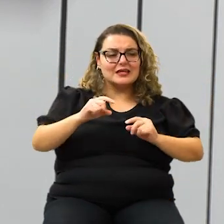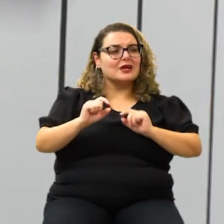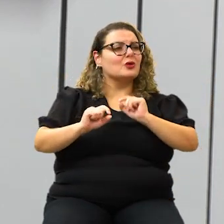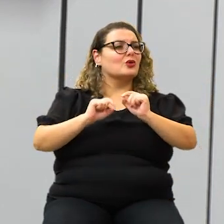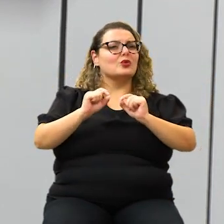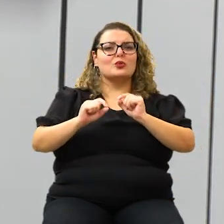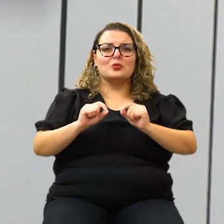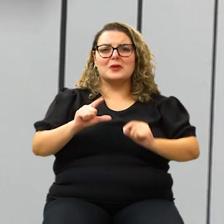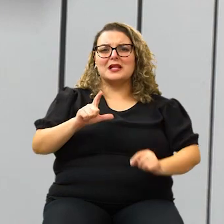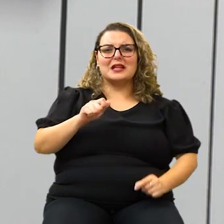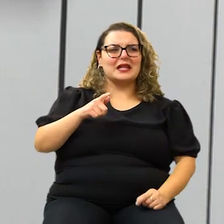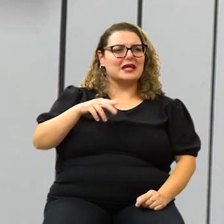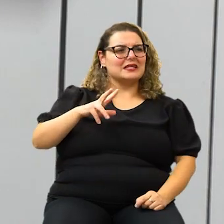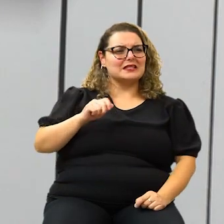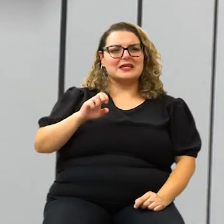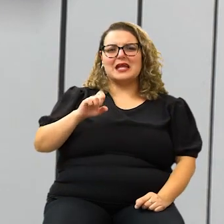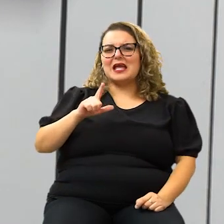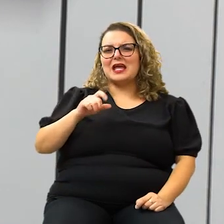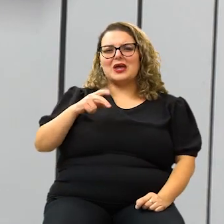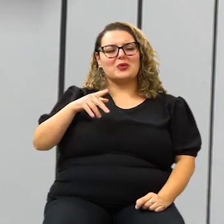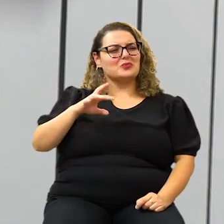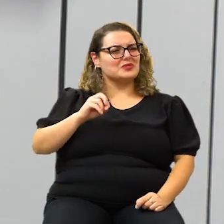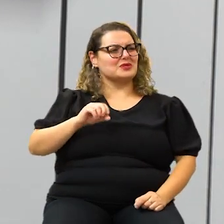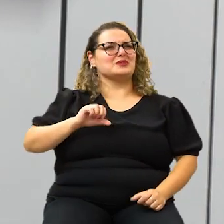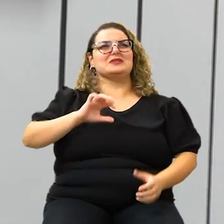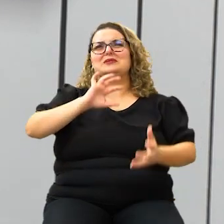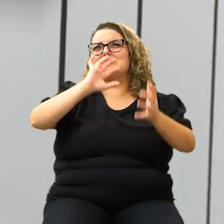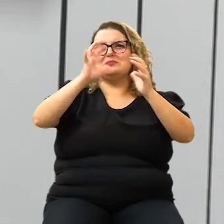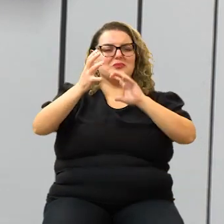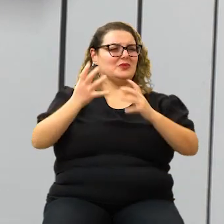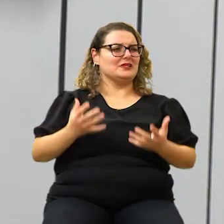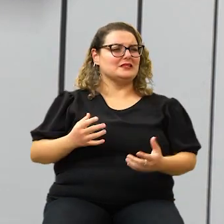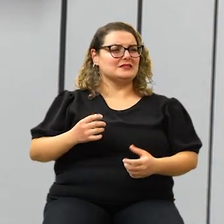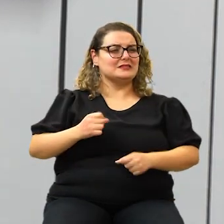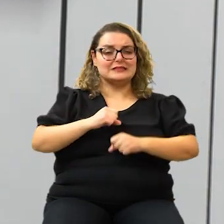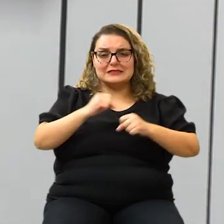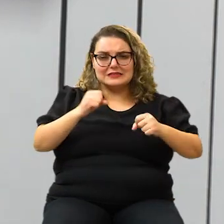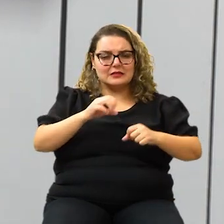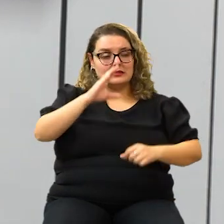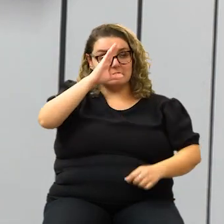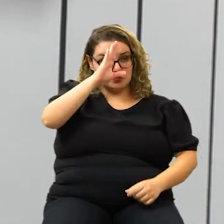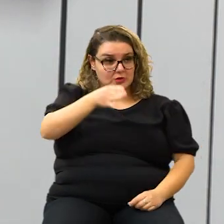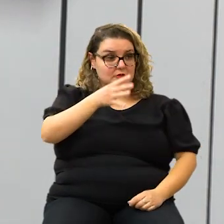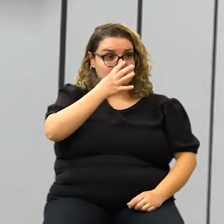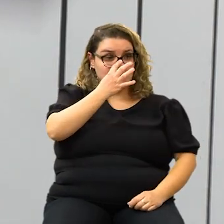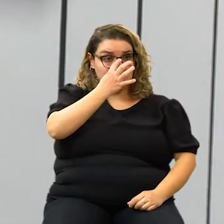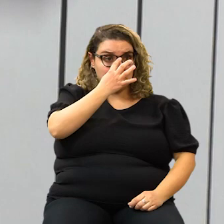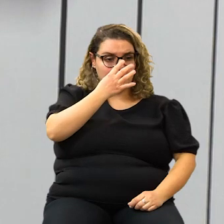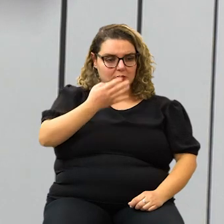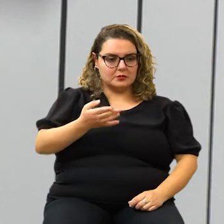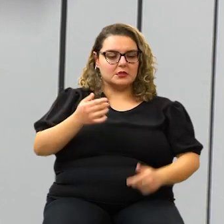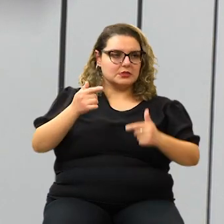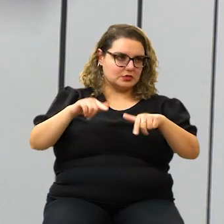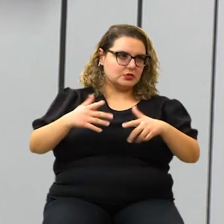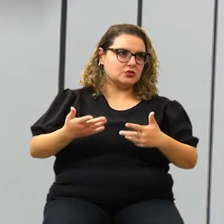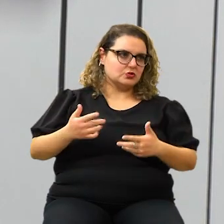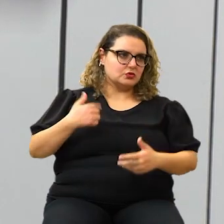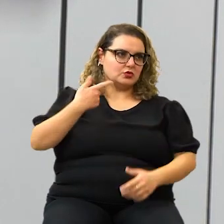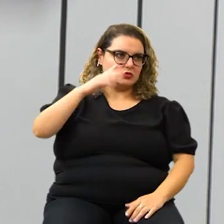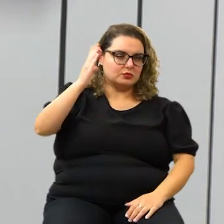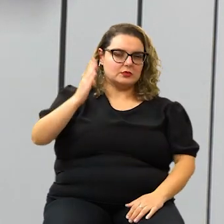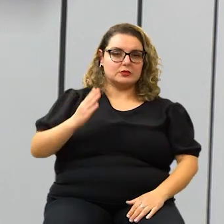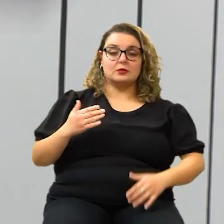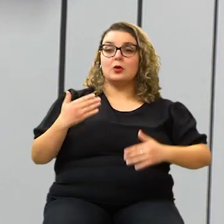o quê? Laninha, El Ninho, essa mudança climática tão brusca assim, principalmente nesse local do nosso